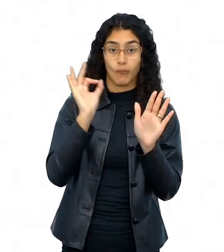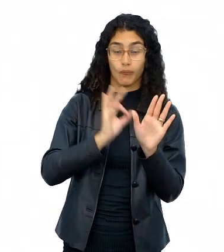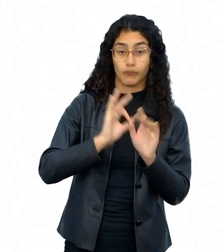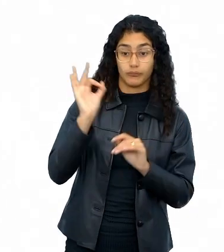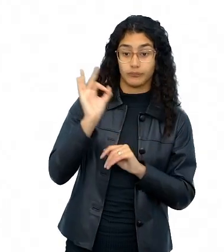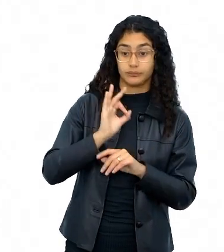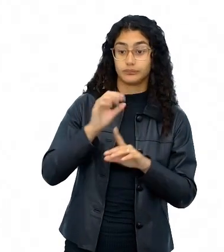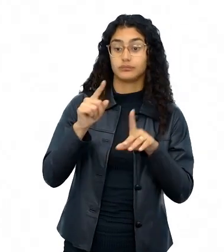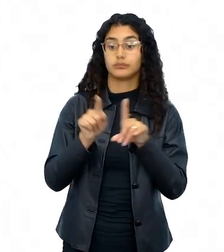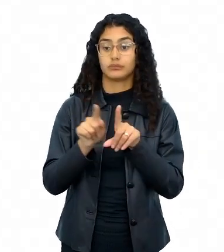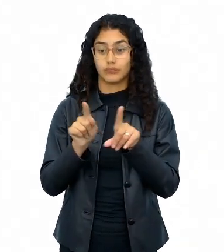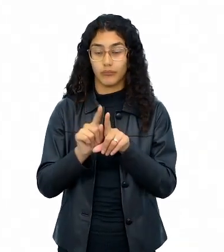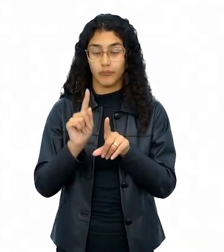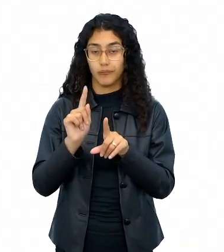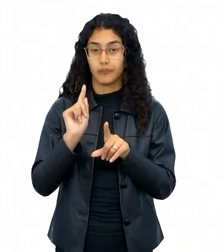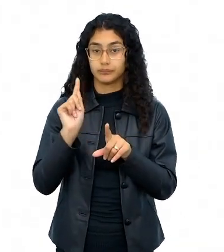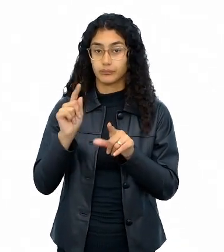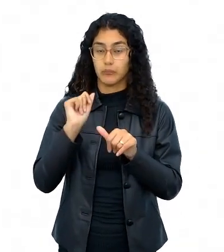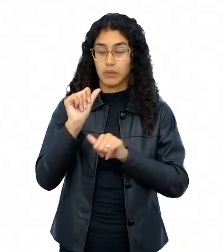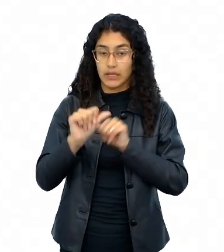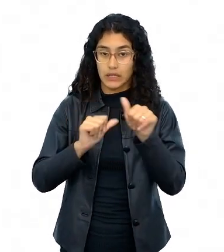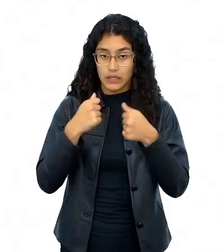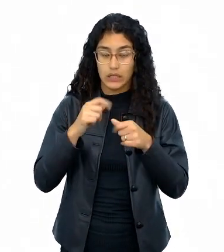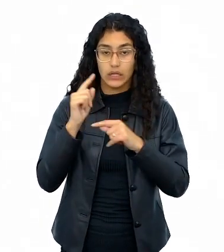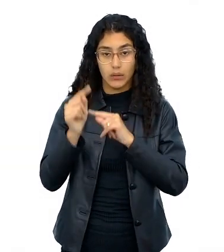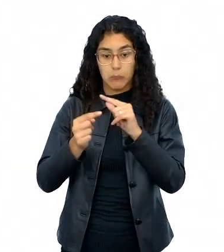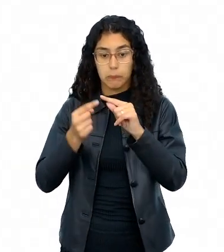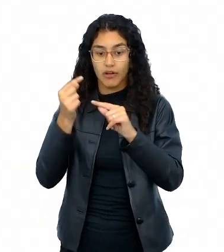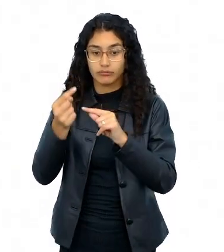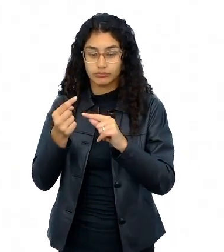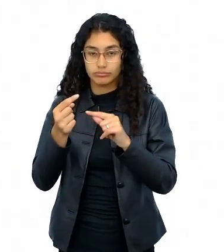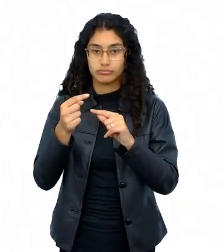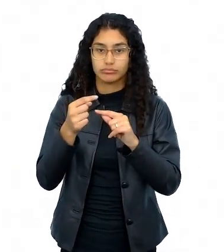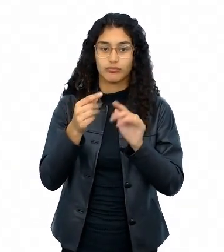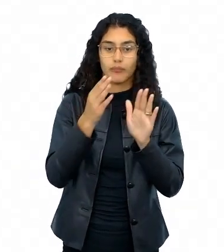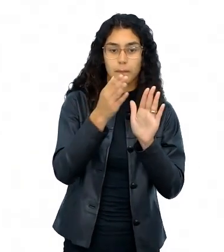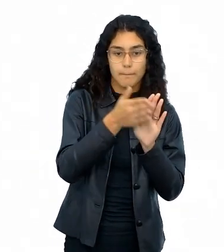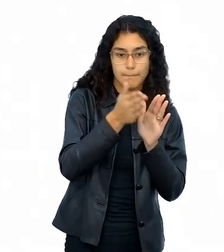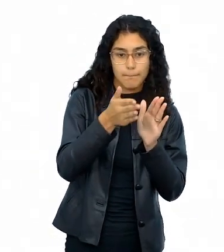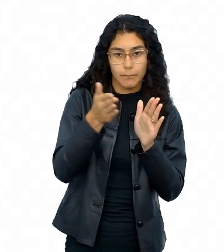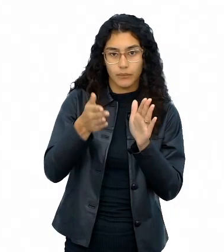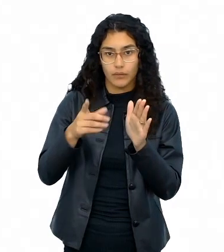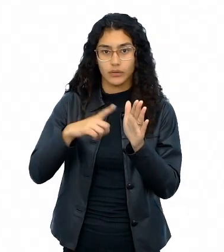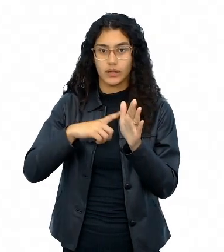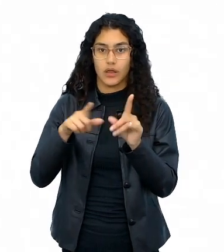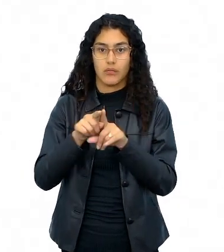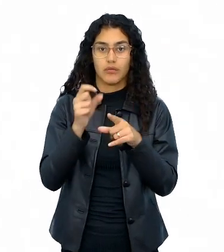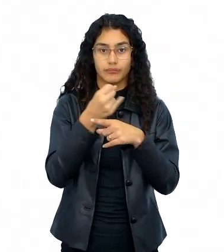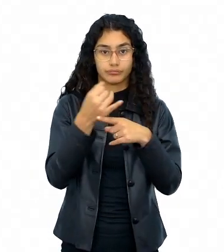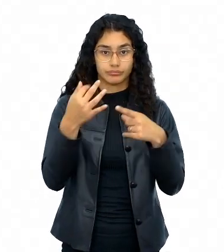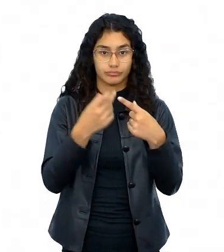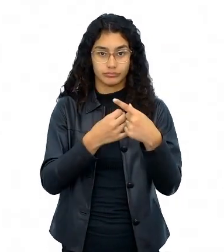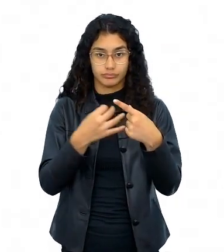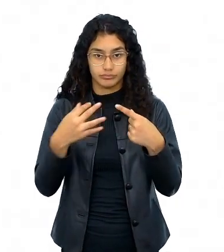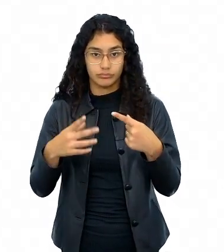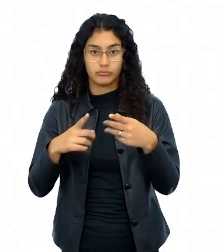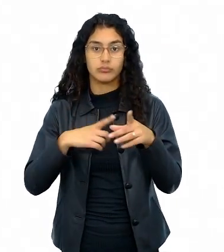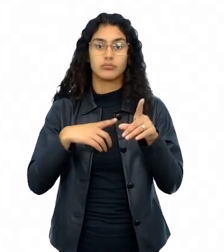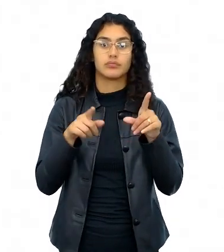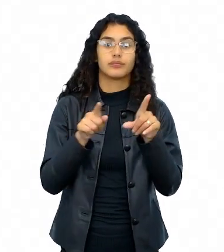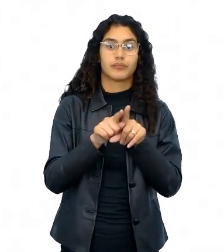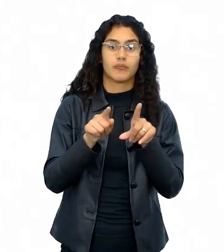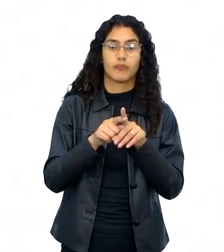porcentagem, que depois tem que ser transformada em fração, tem expoente fracionário, tem